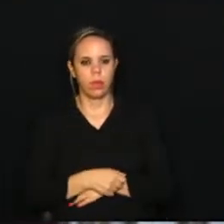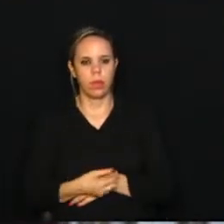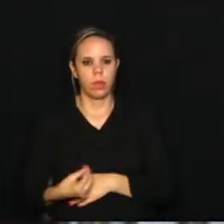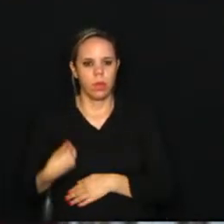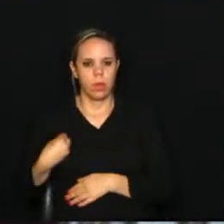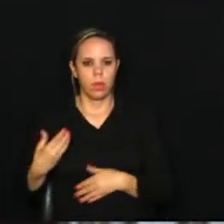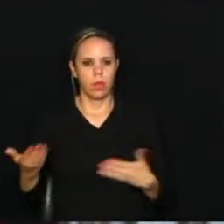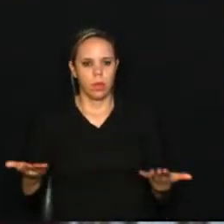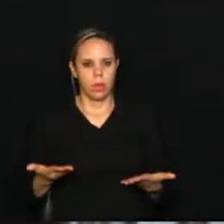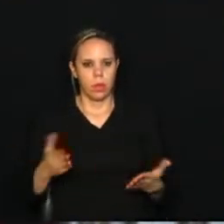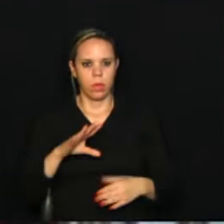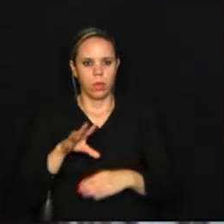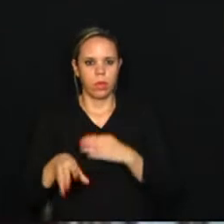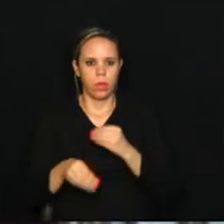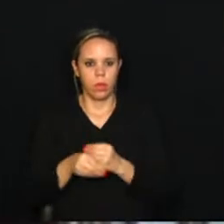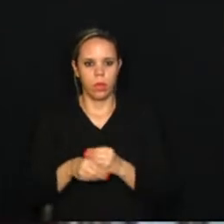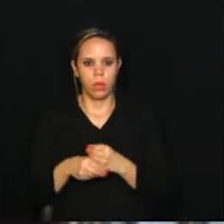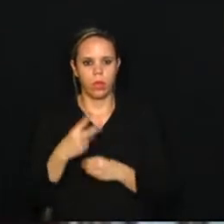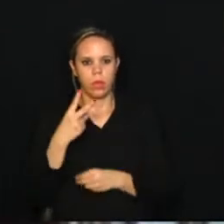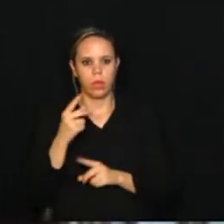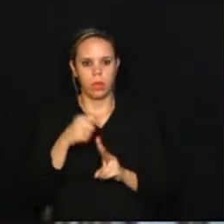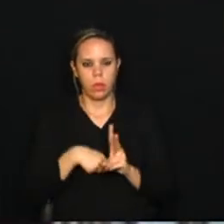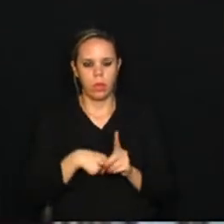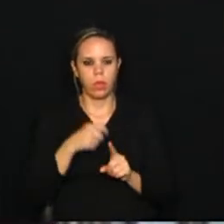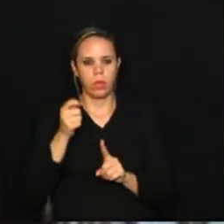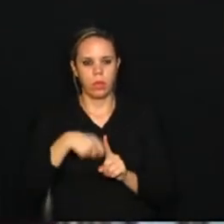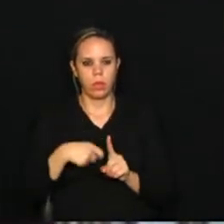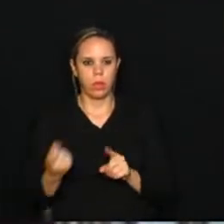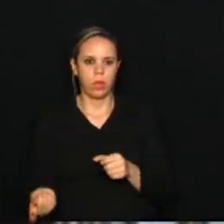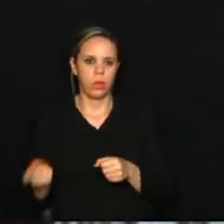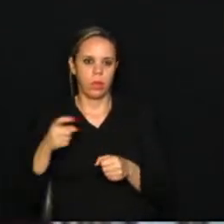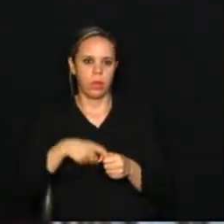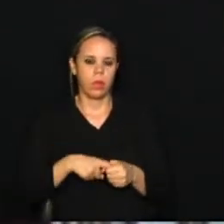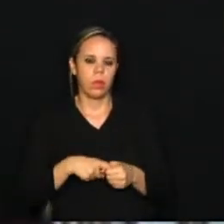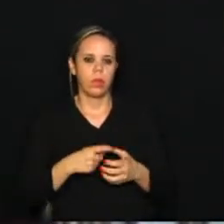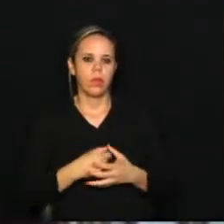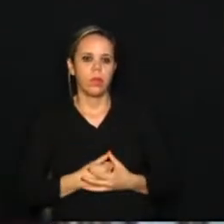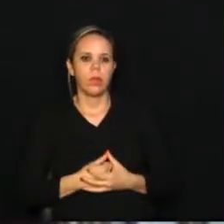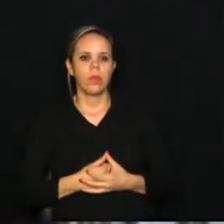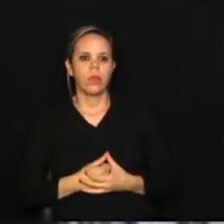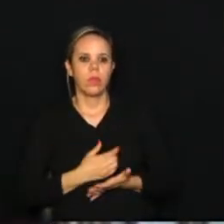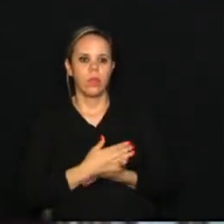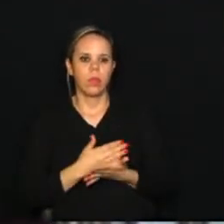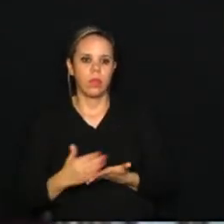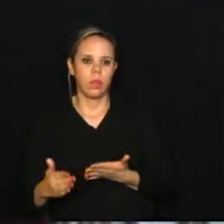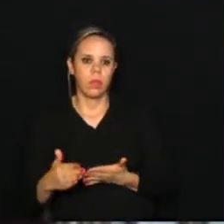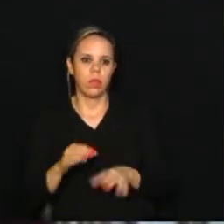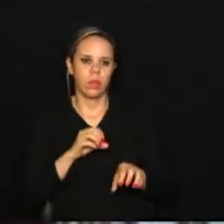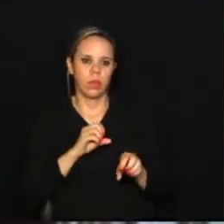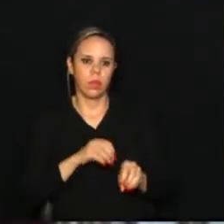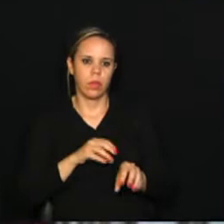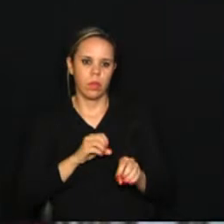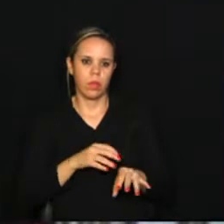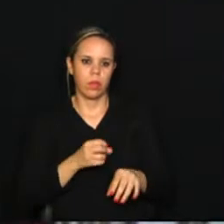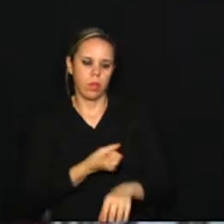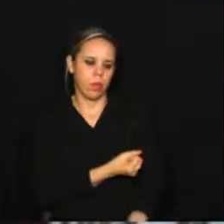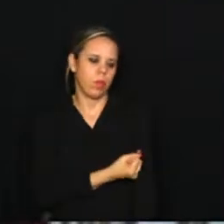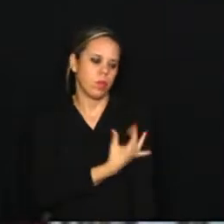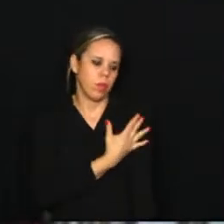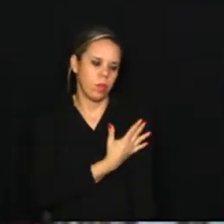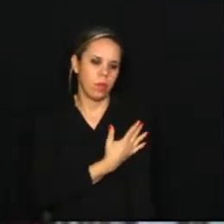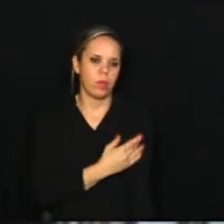Estamos completando aí 2 meses de retorno, né? Começou pelo ensino